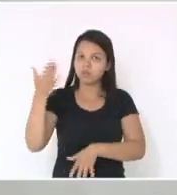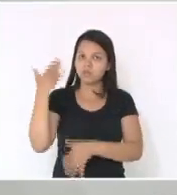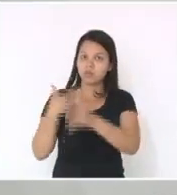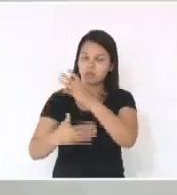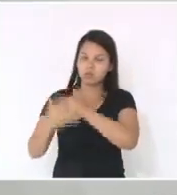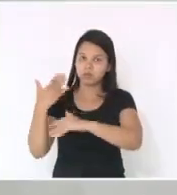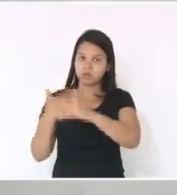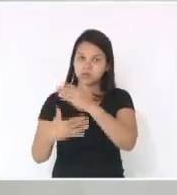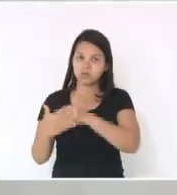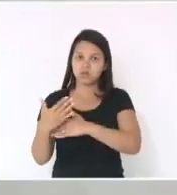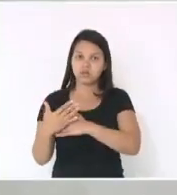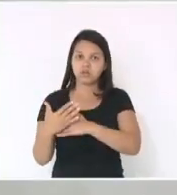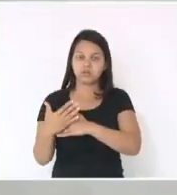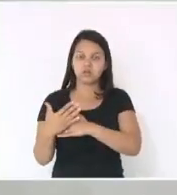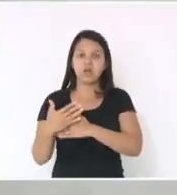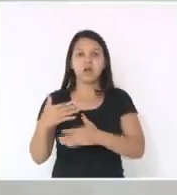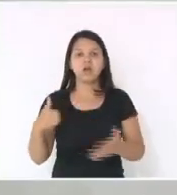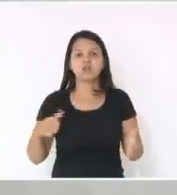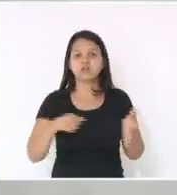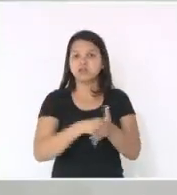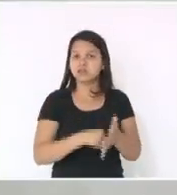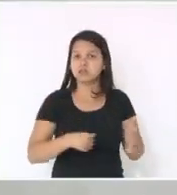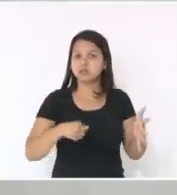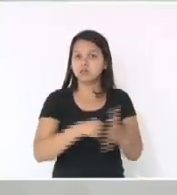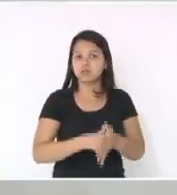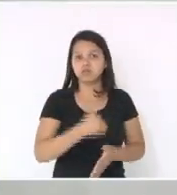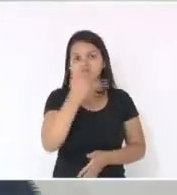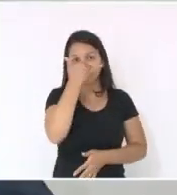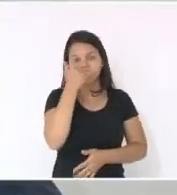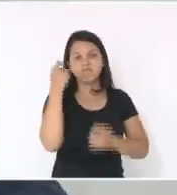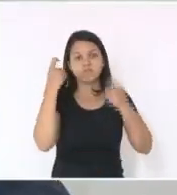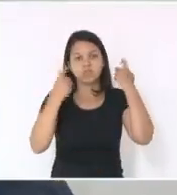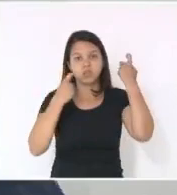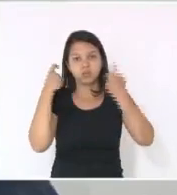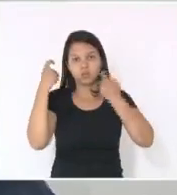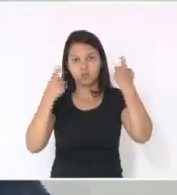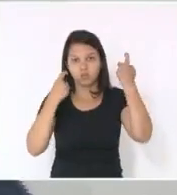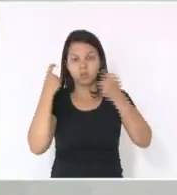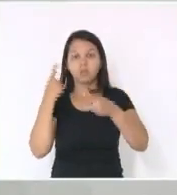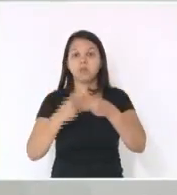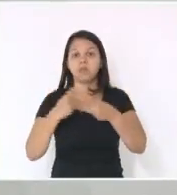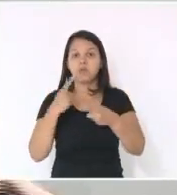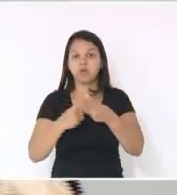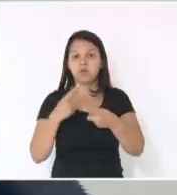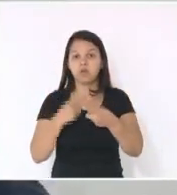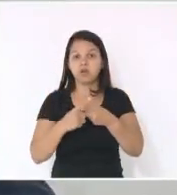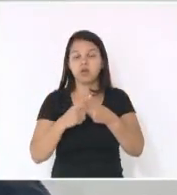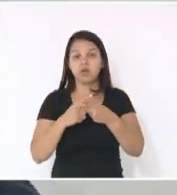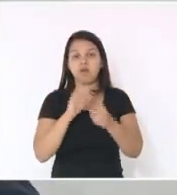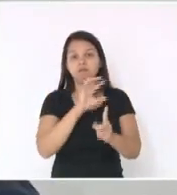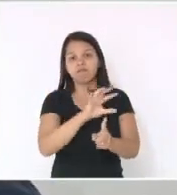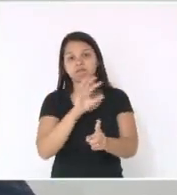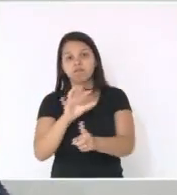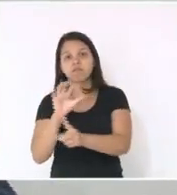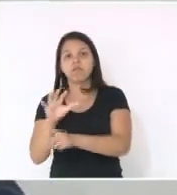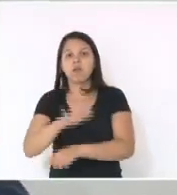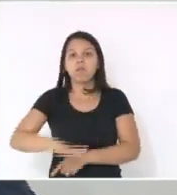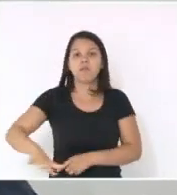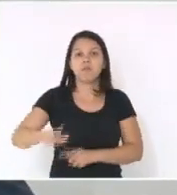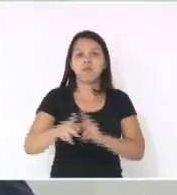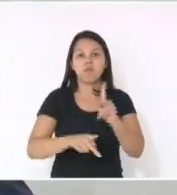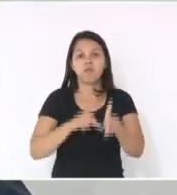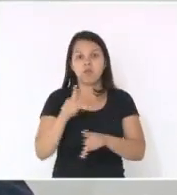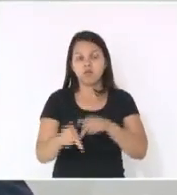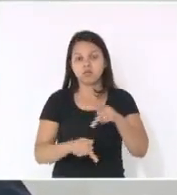A quantidade de acidentes preocupa, porque atinge uma população de maneira geral, mas de forma